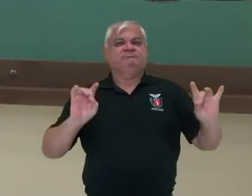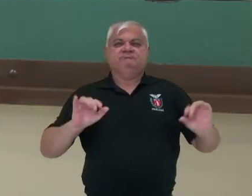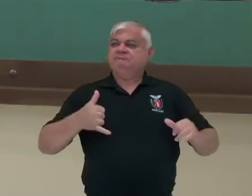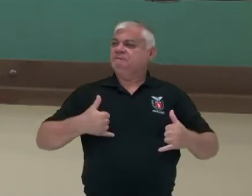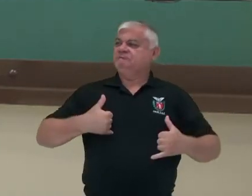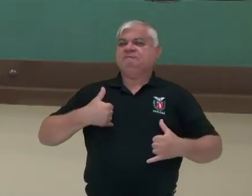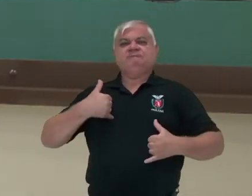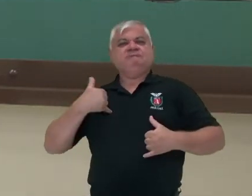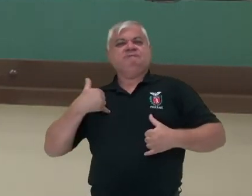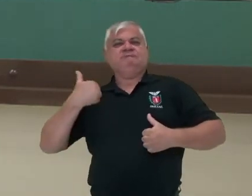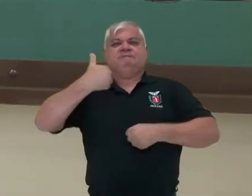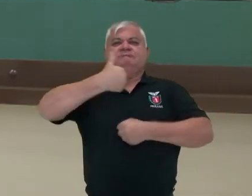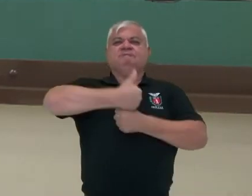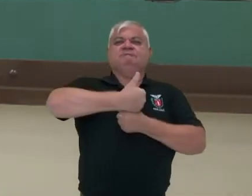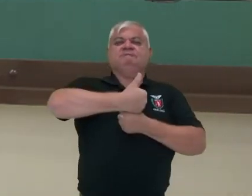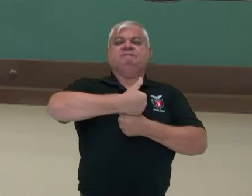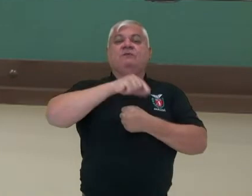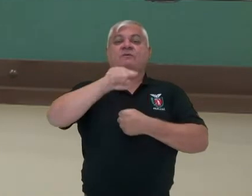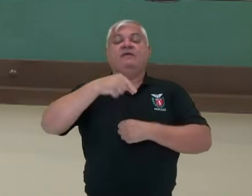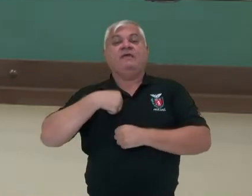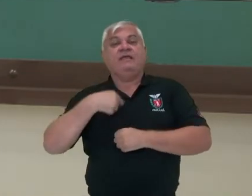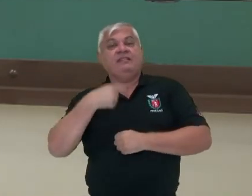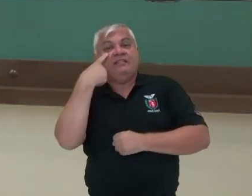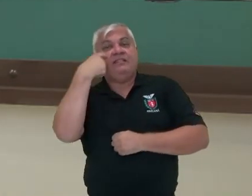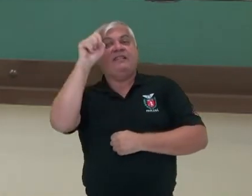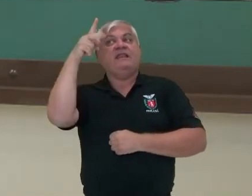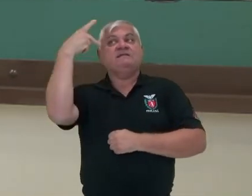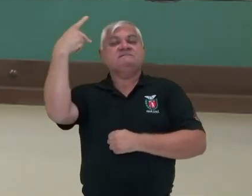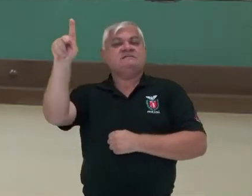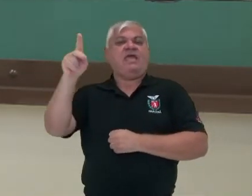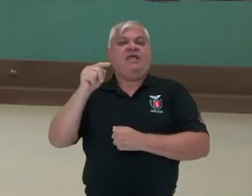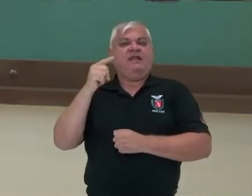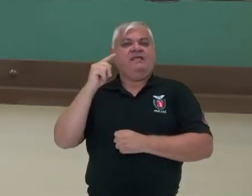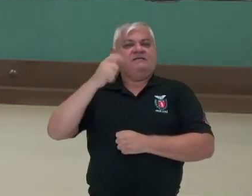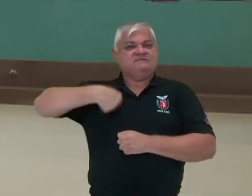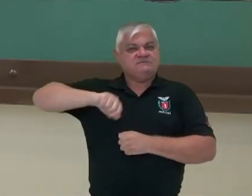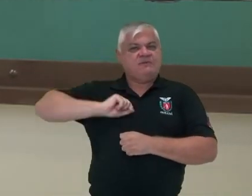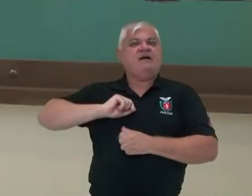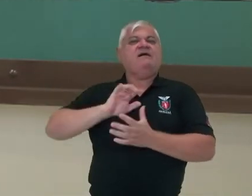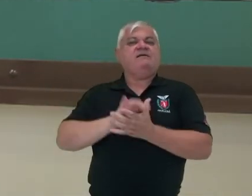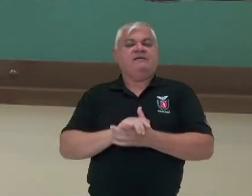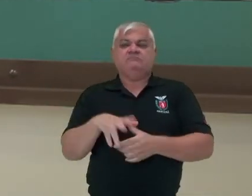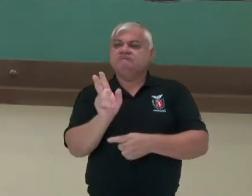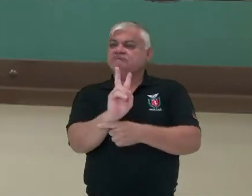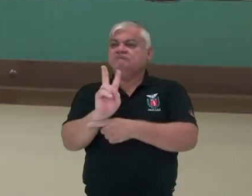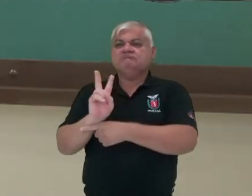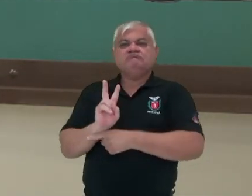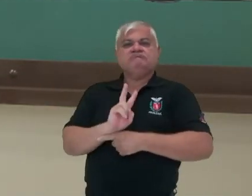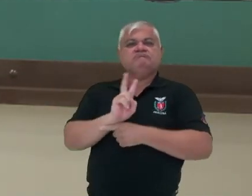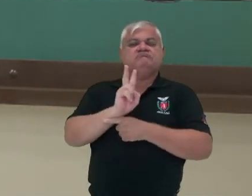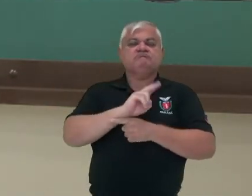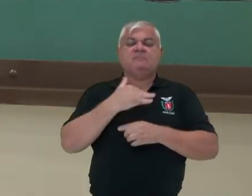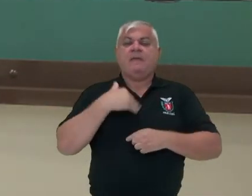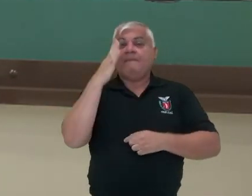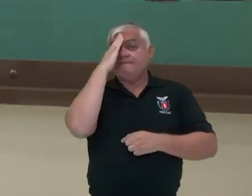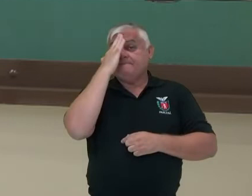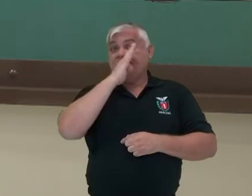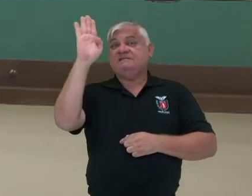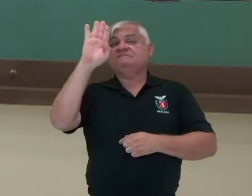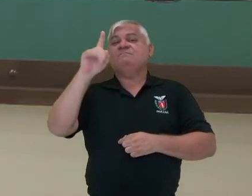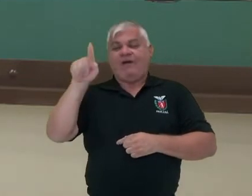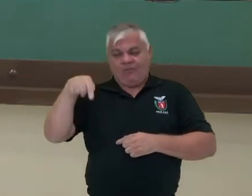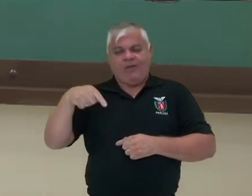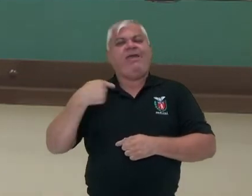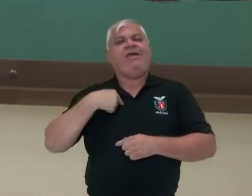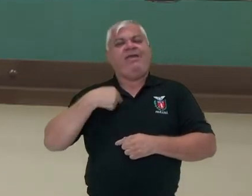hispânica. Representavam o interesse da coroa espanhola em terras americanas. Os principais cargos políticos, o controle